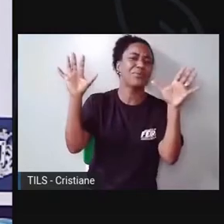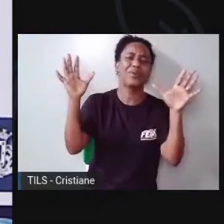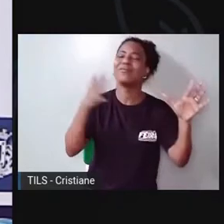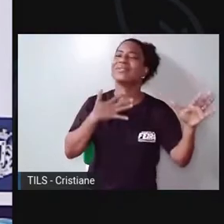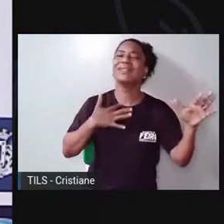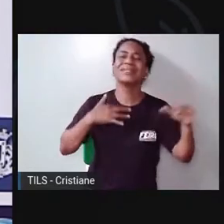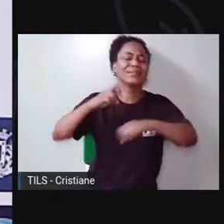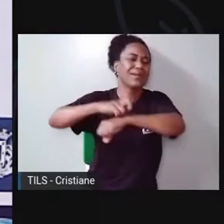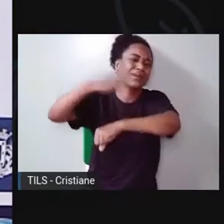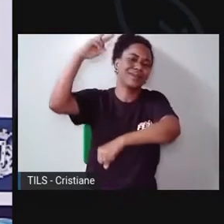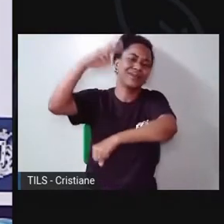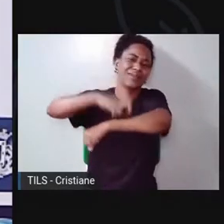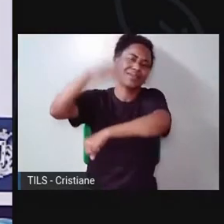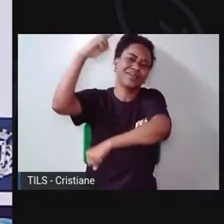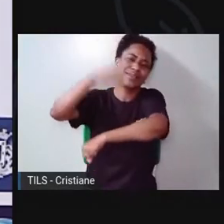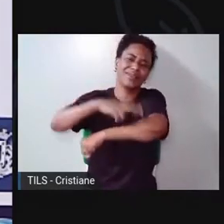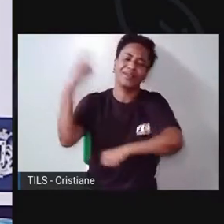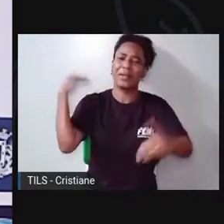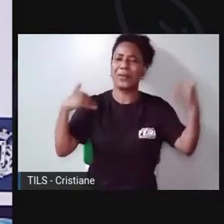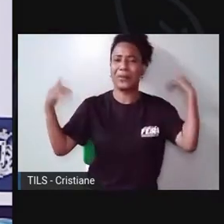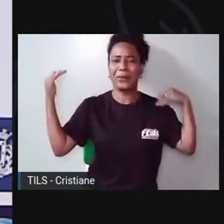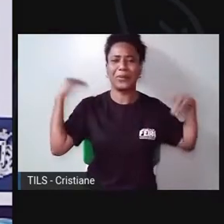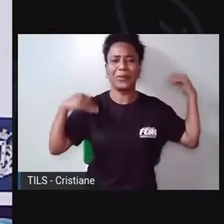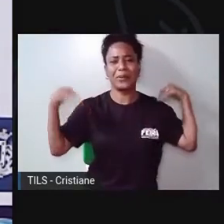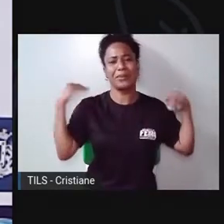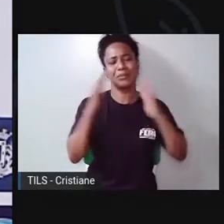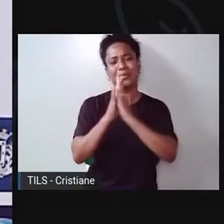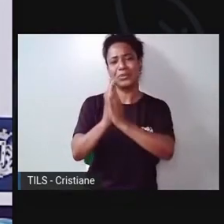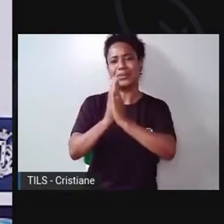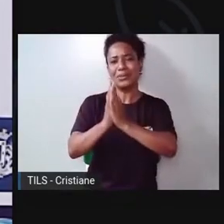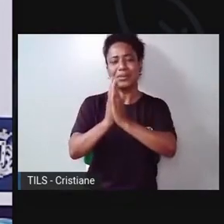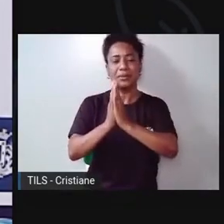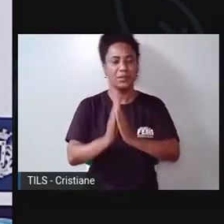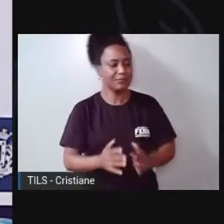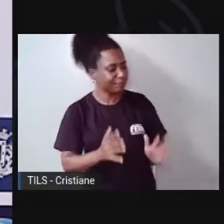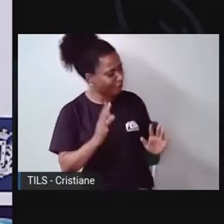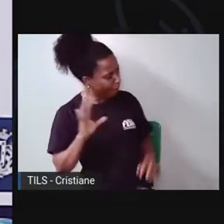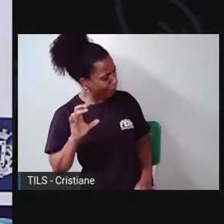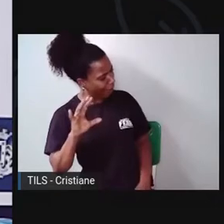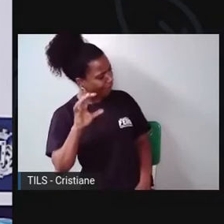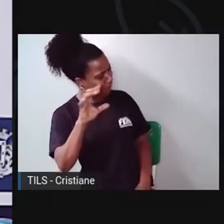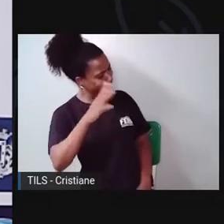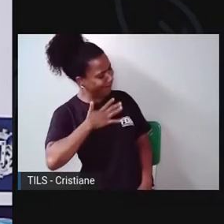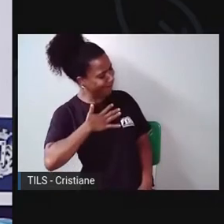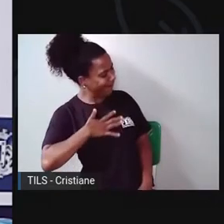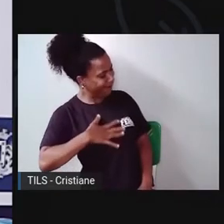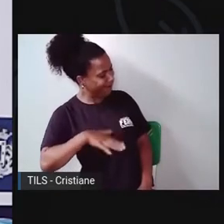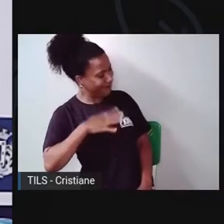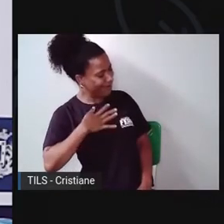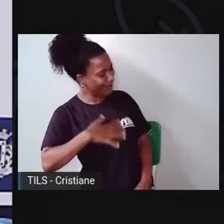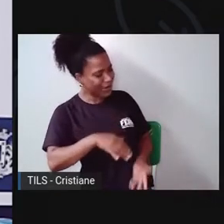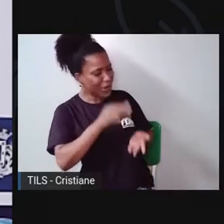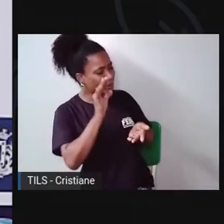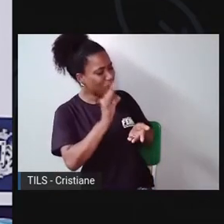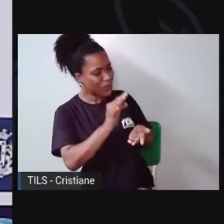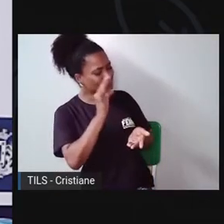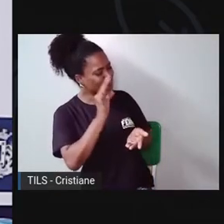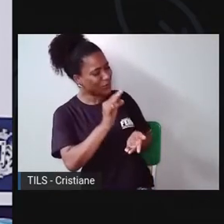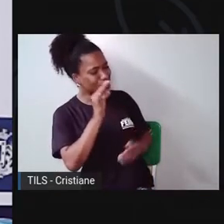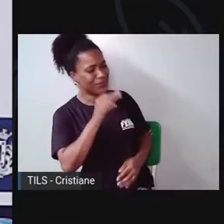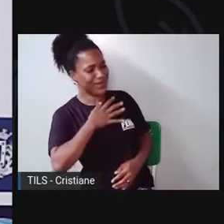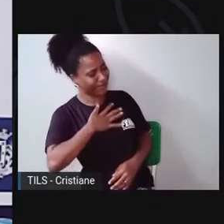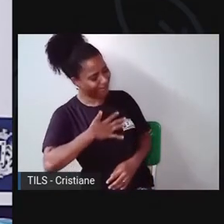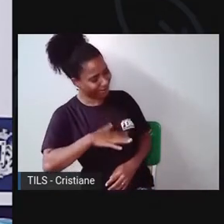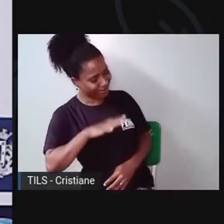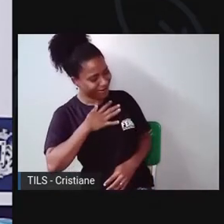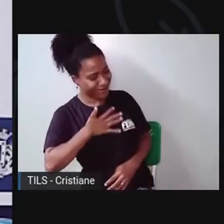lá seu grilo ainda não tá vendo fica para o chá e